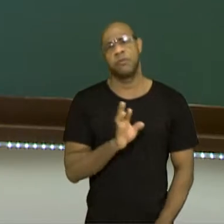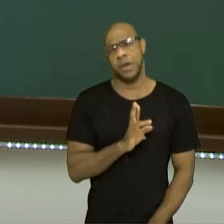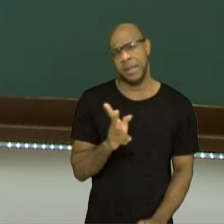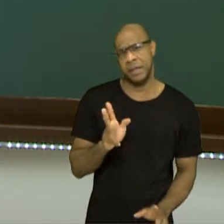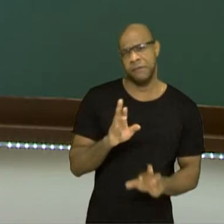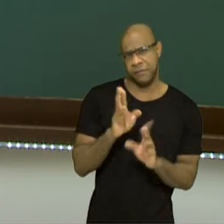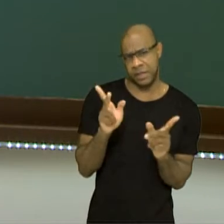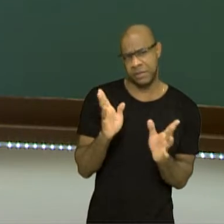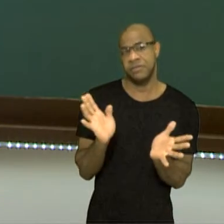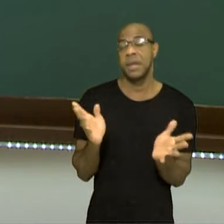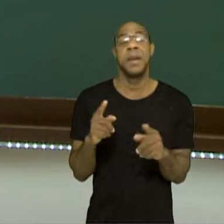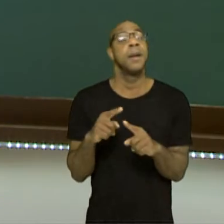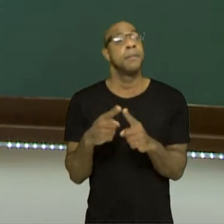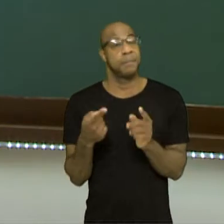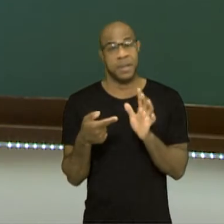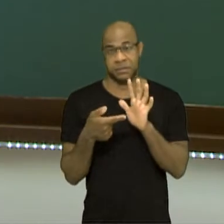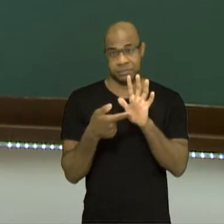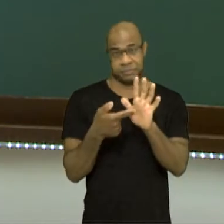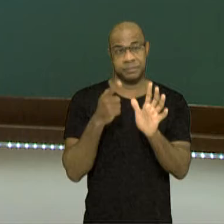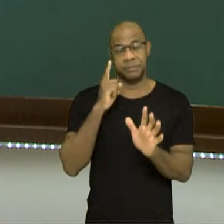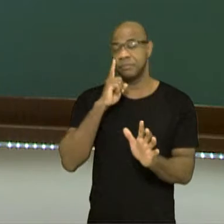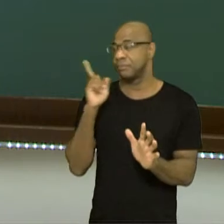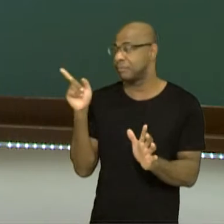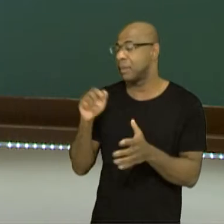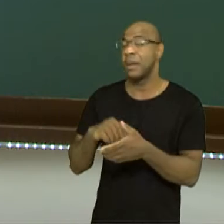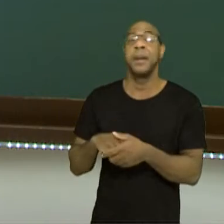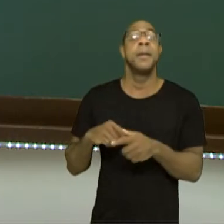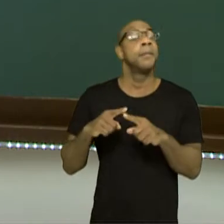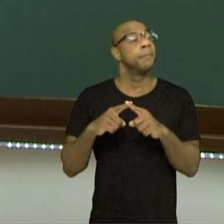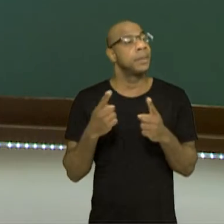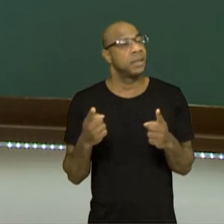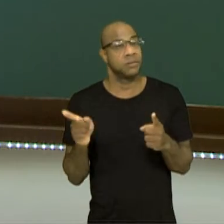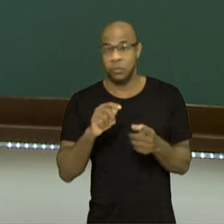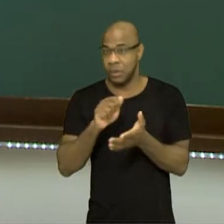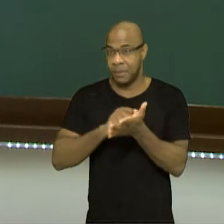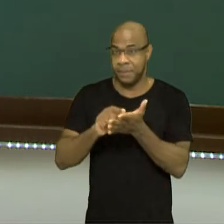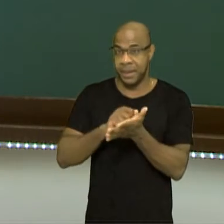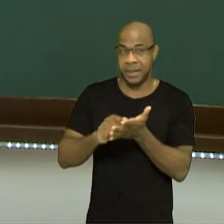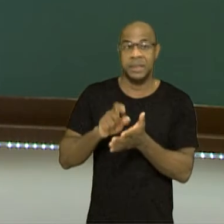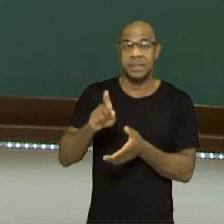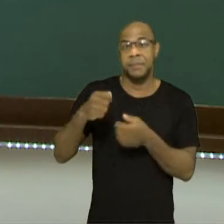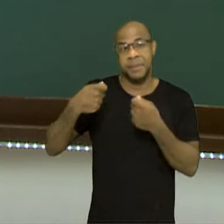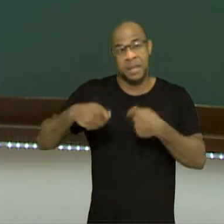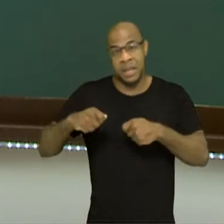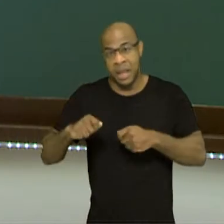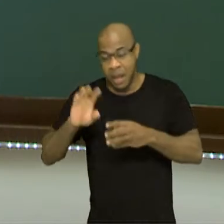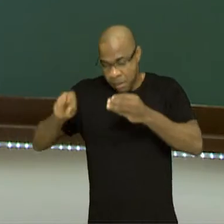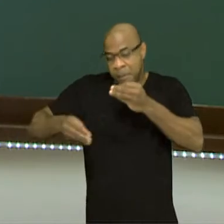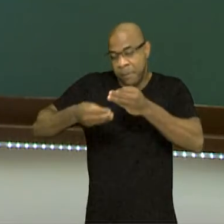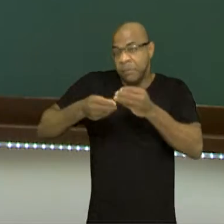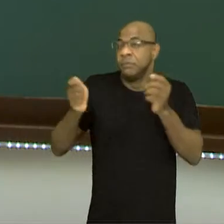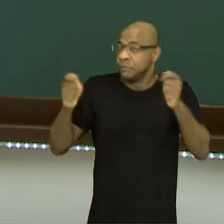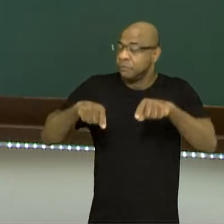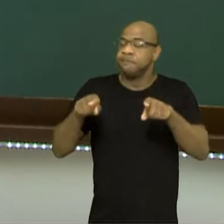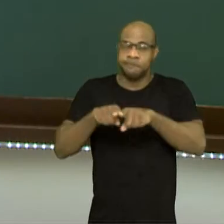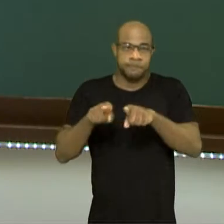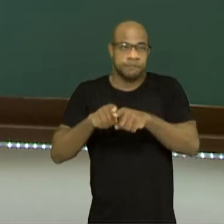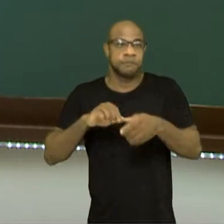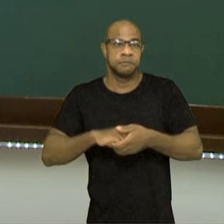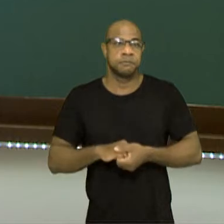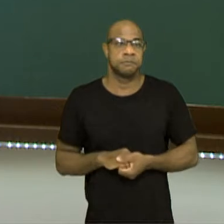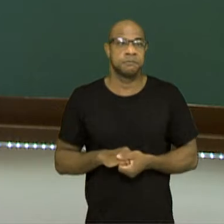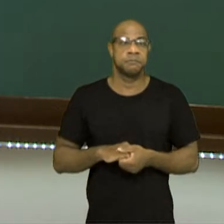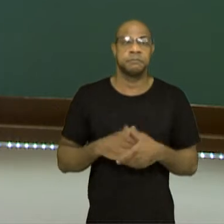aí desta que eu vou trazer aqui para vocês, mas não apaga. Se precisar, se complementa aí, né? Lembra sempre